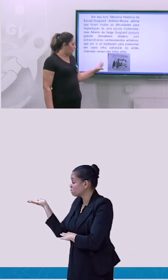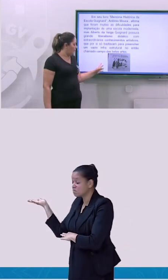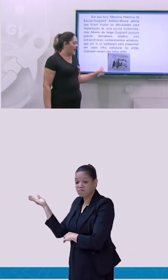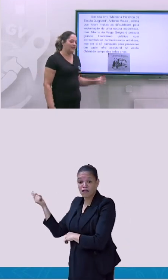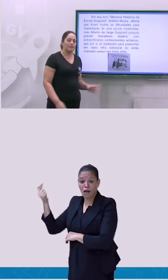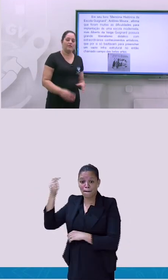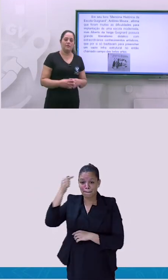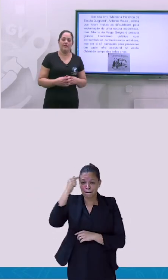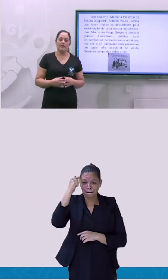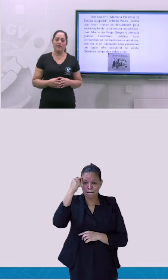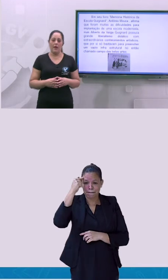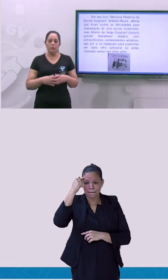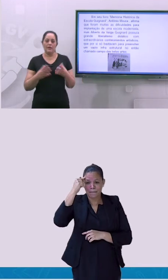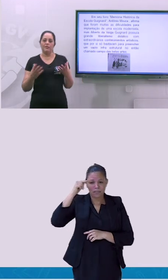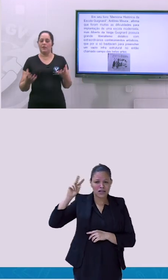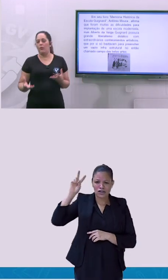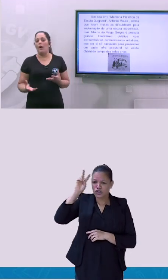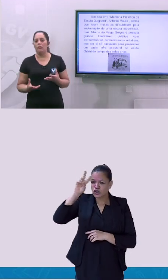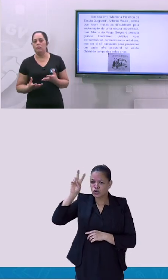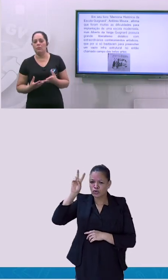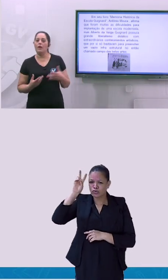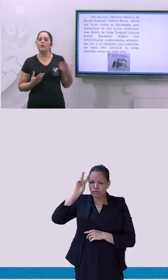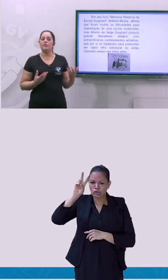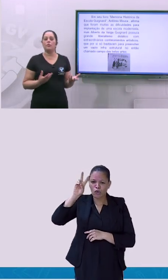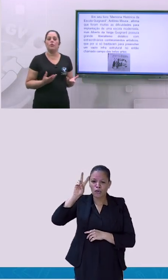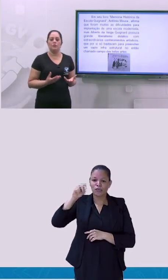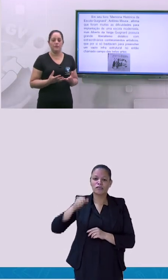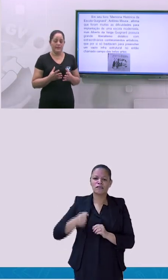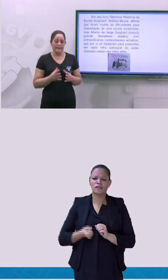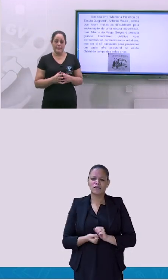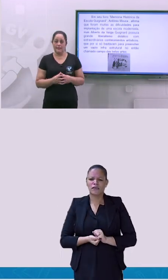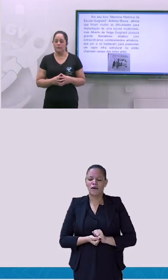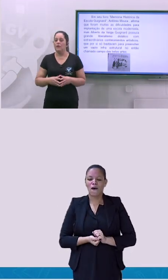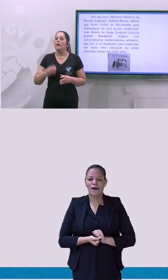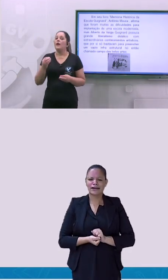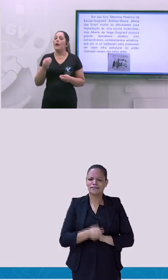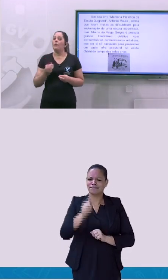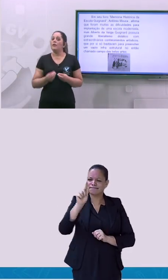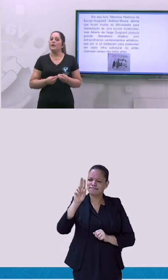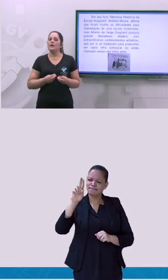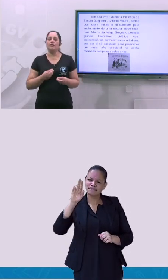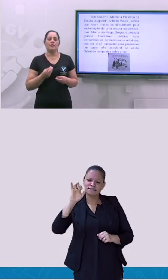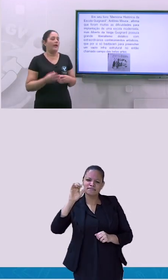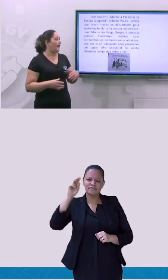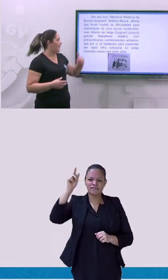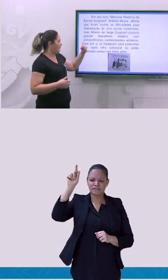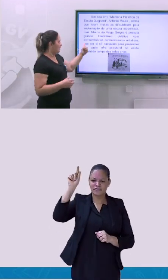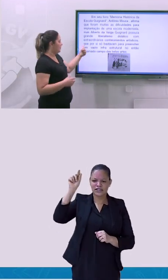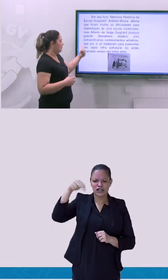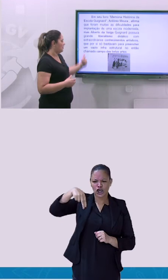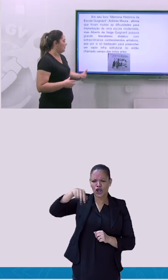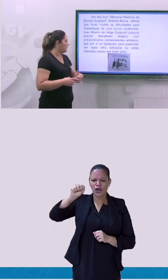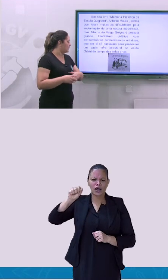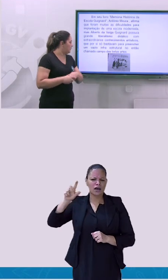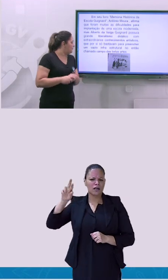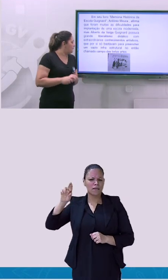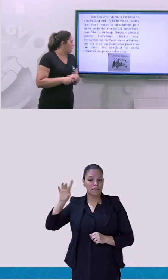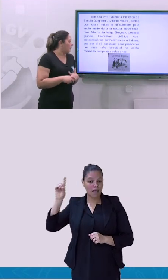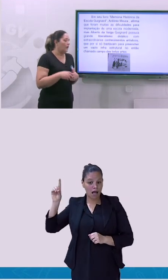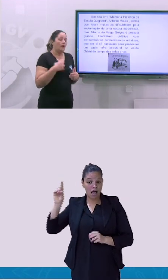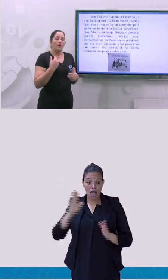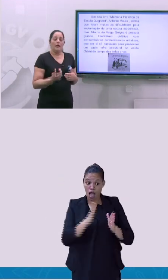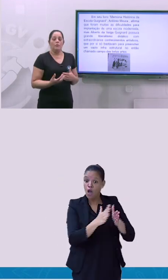gente, essa imagem você consegue ver, é um livro atual? É um livro novo? Não, é um livro, é desse livro que a gente está falando